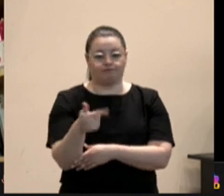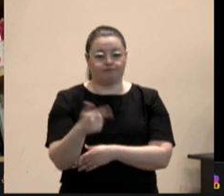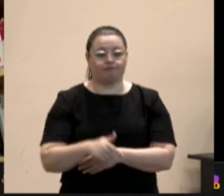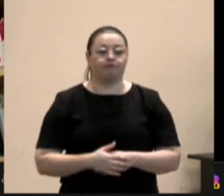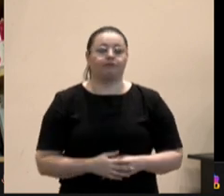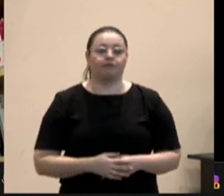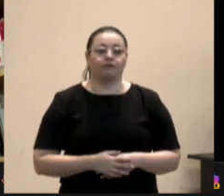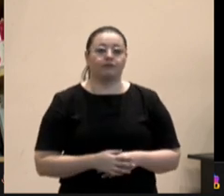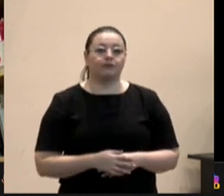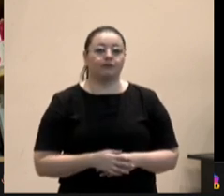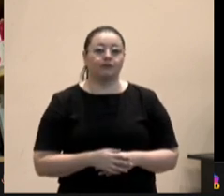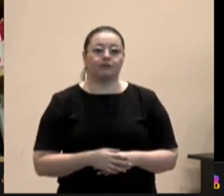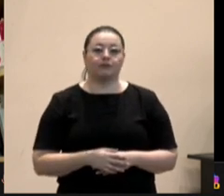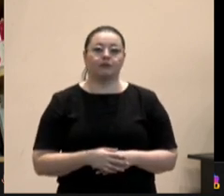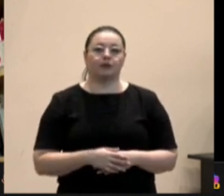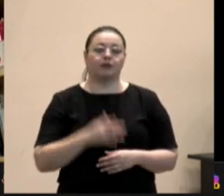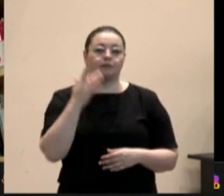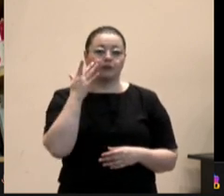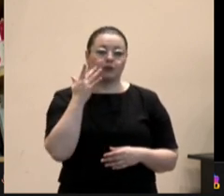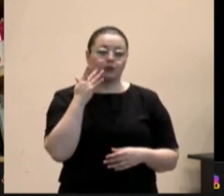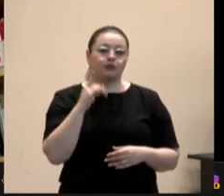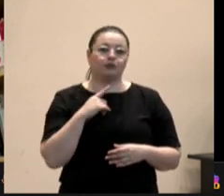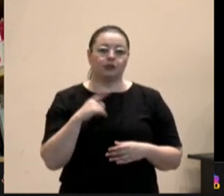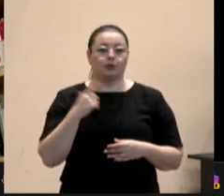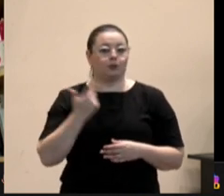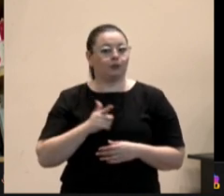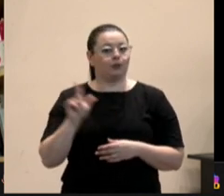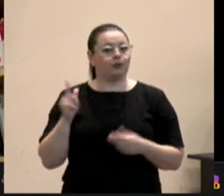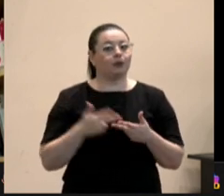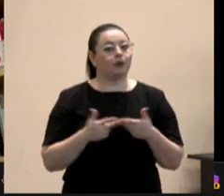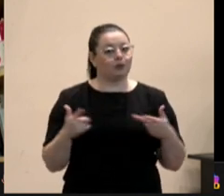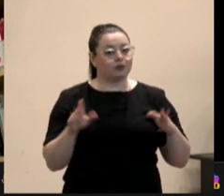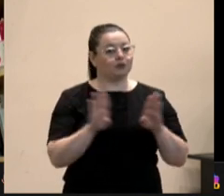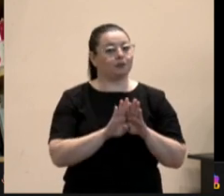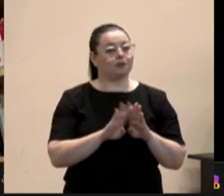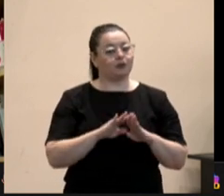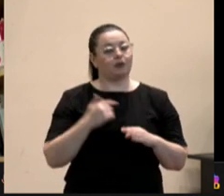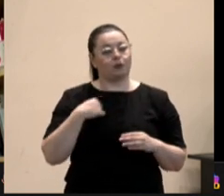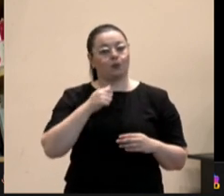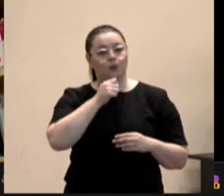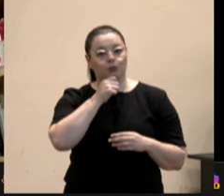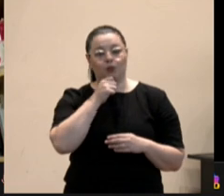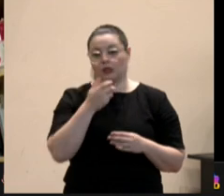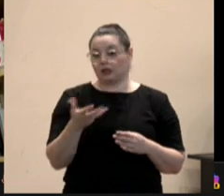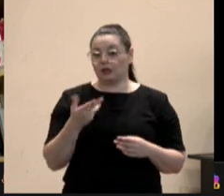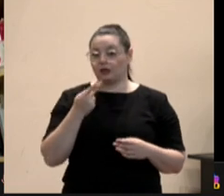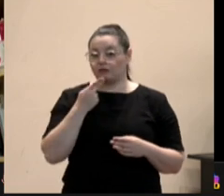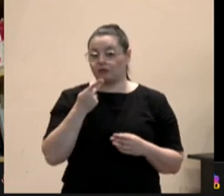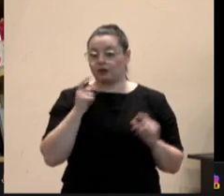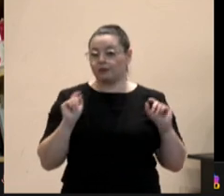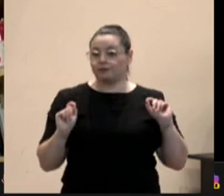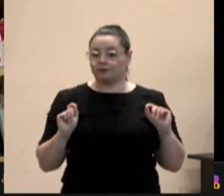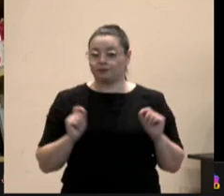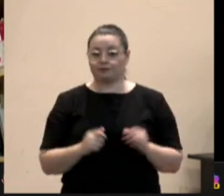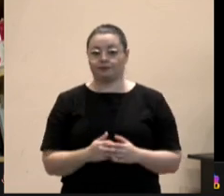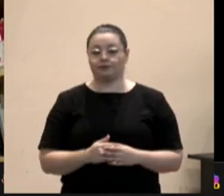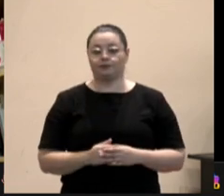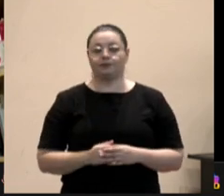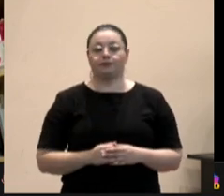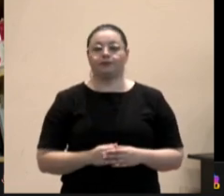Eu acho que tem uma outra questão que eu gostaria ainda de comentar, é que